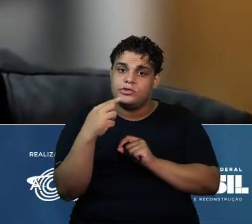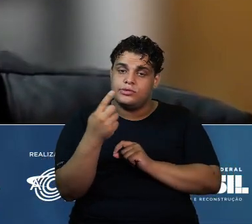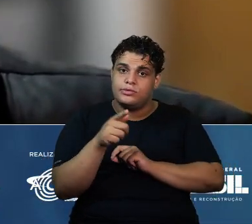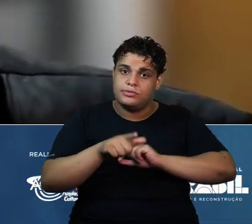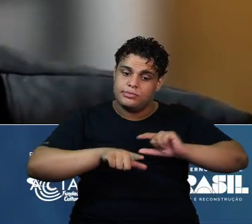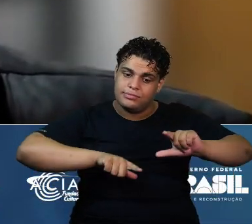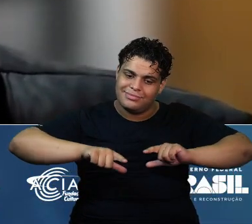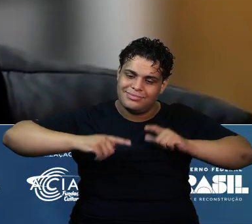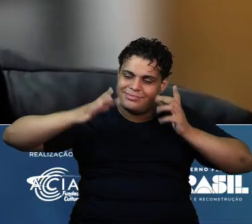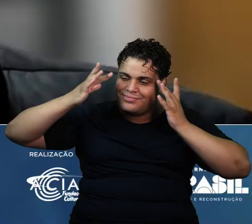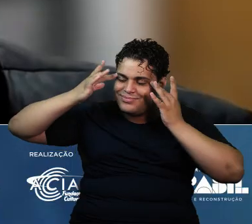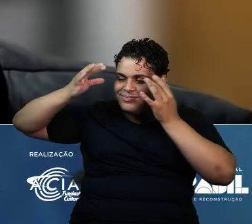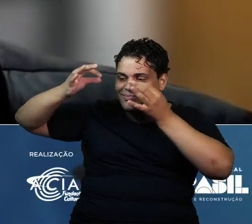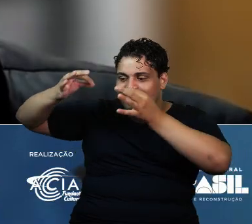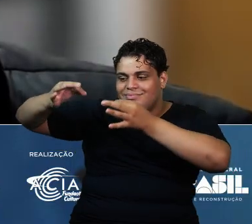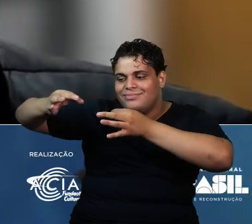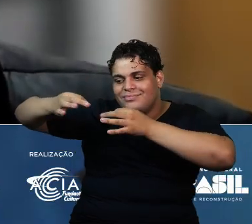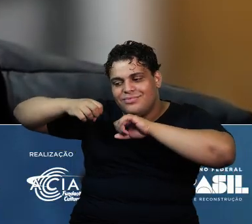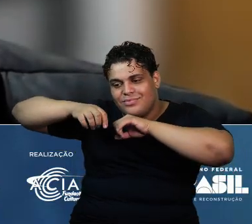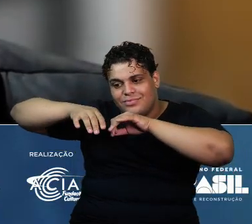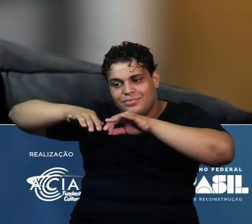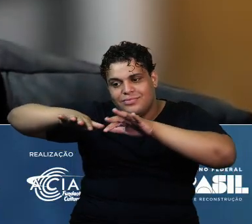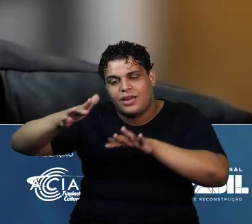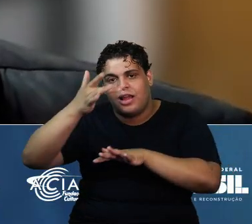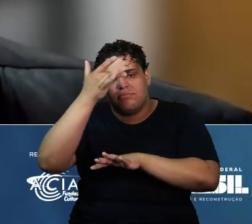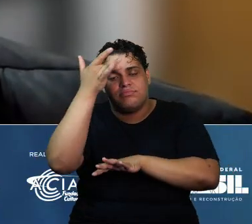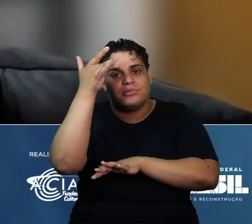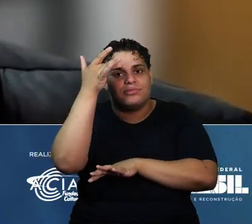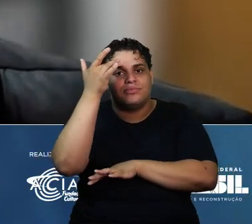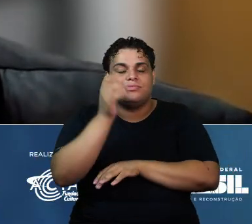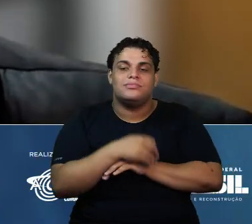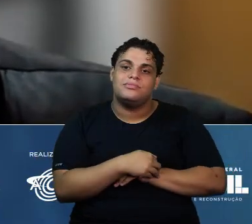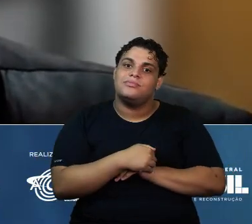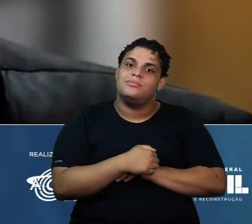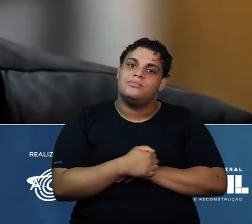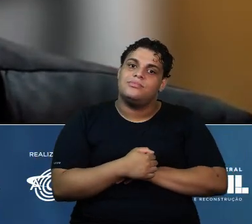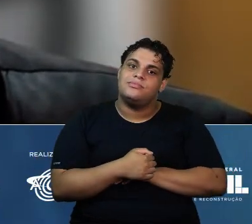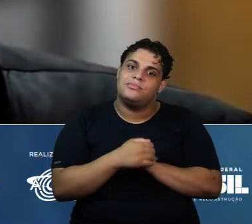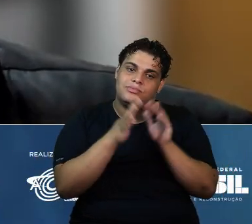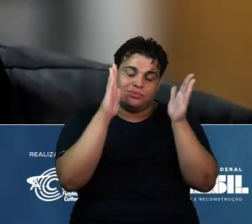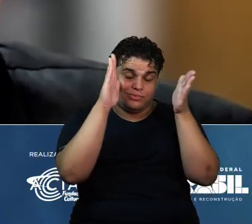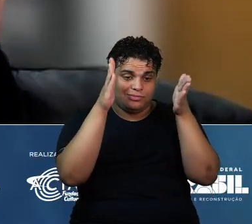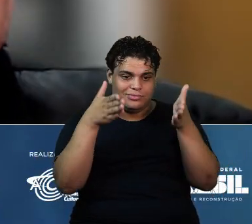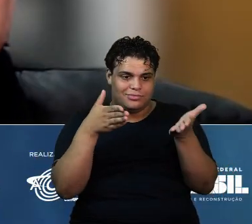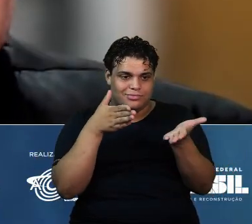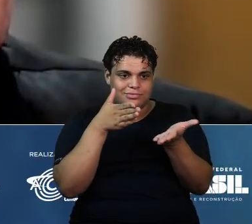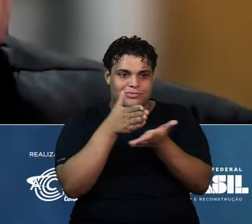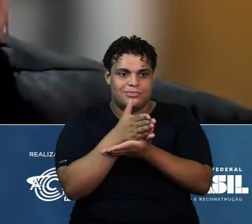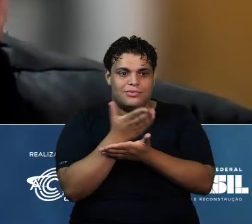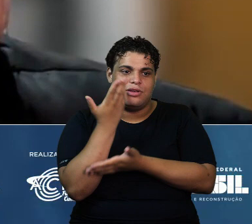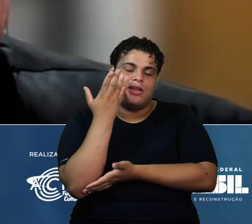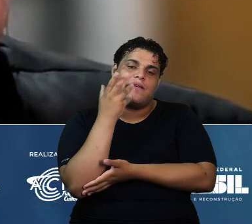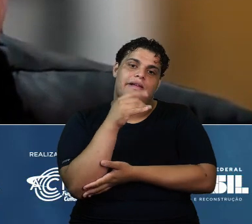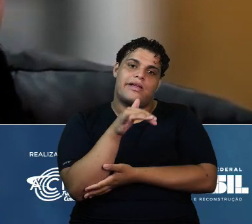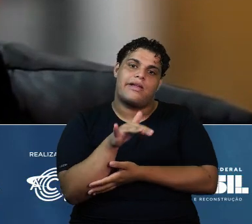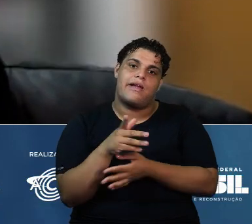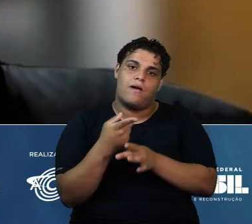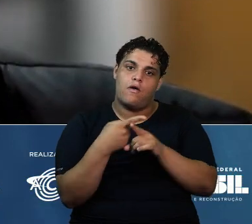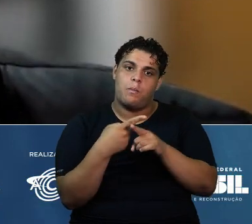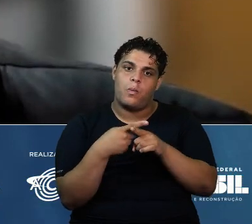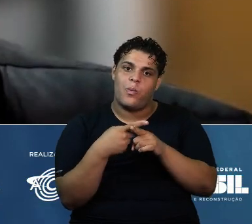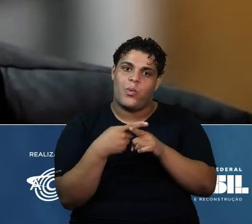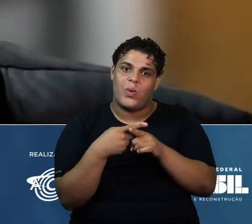para a conscientização das pessoas. E o nosso foco principal são as crianças, porque